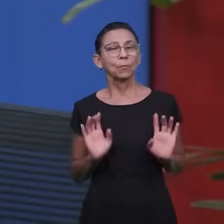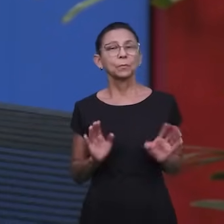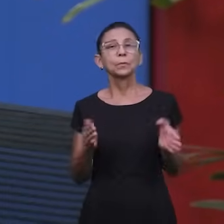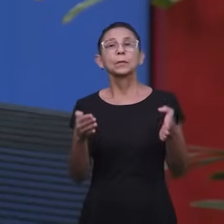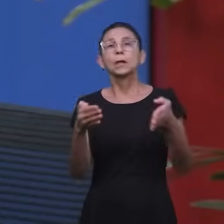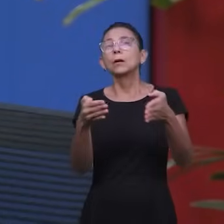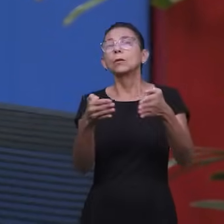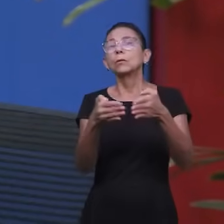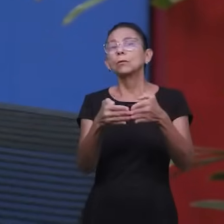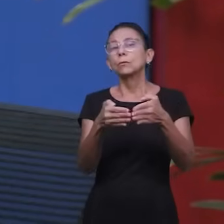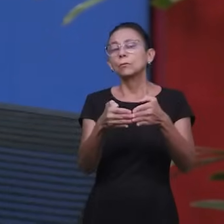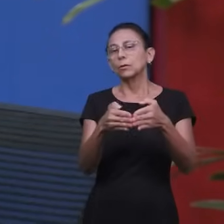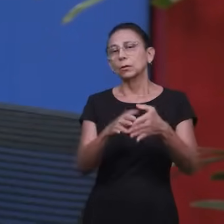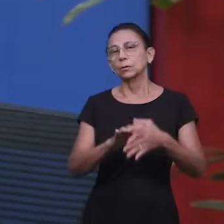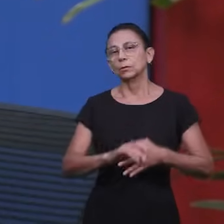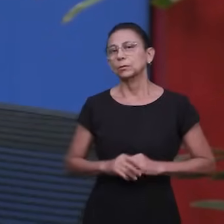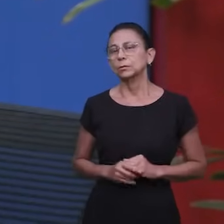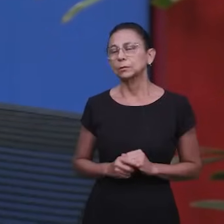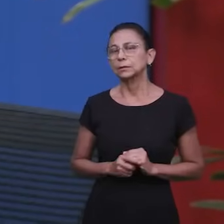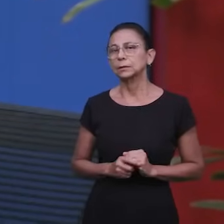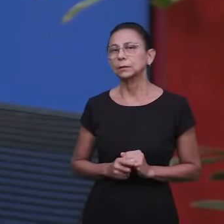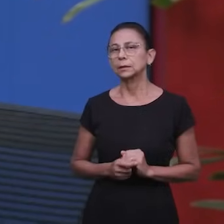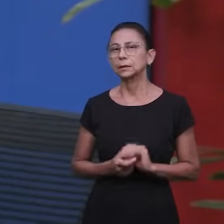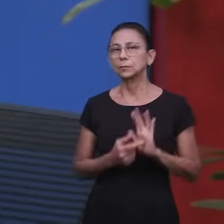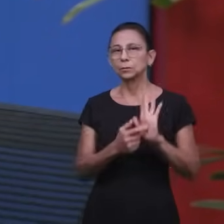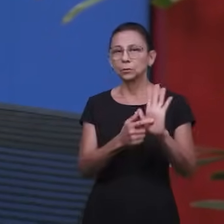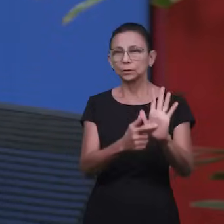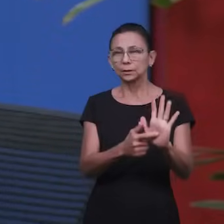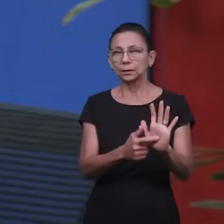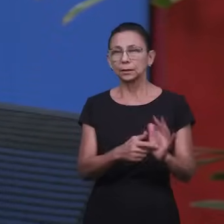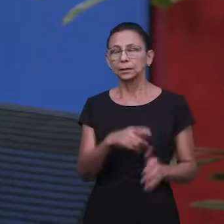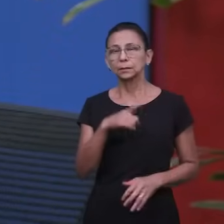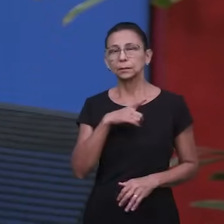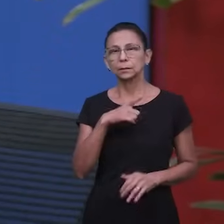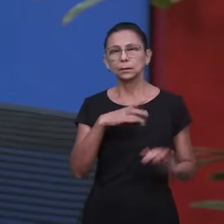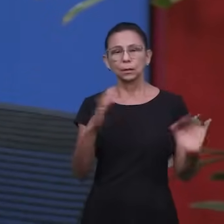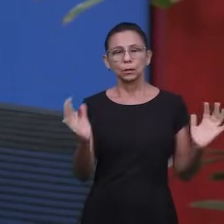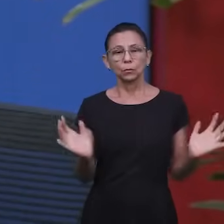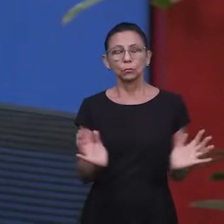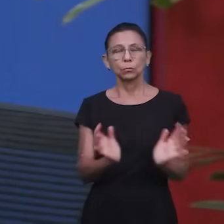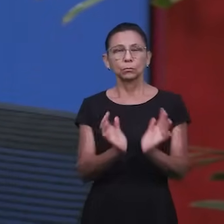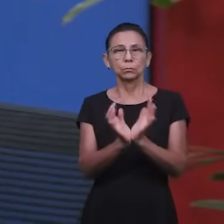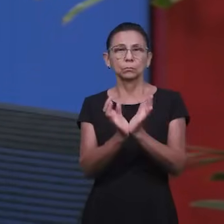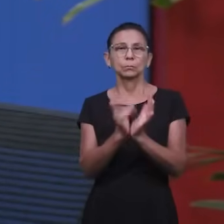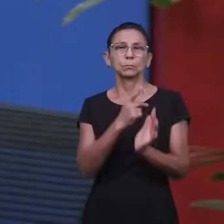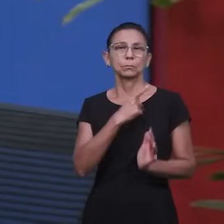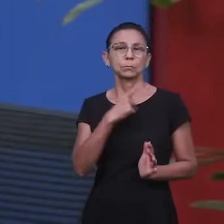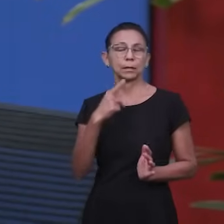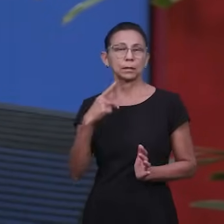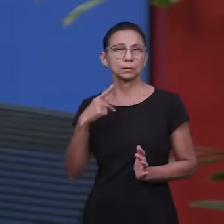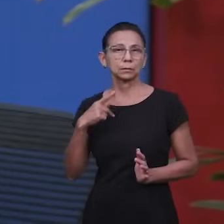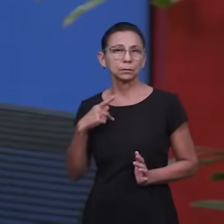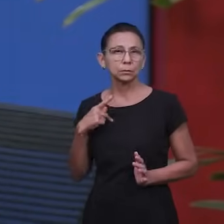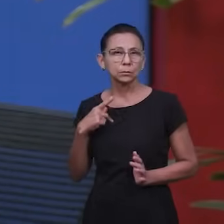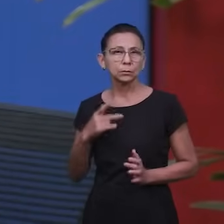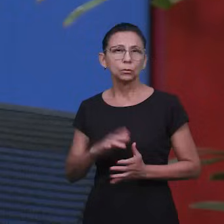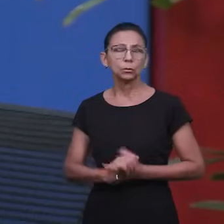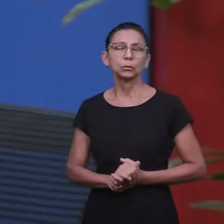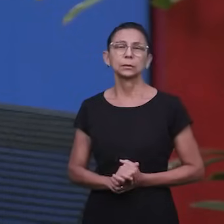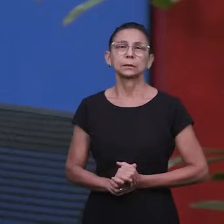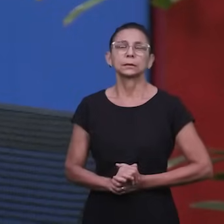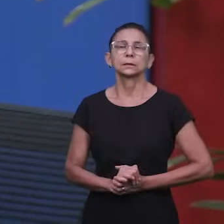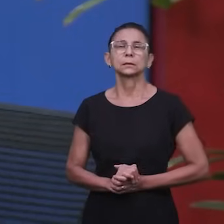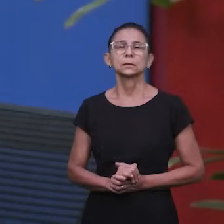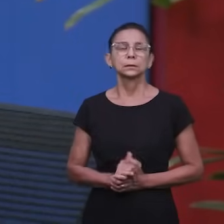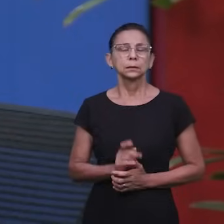mesmo tempo mostrar que há um grupo de pastores, né, à